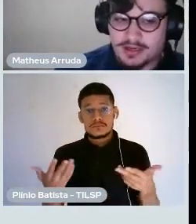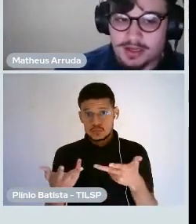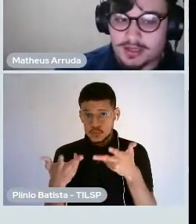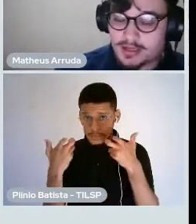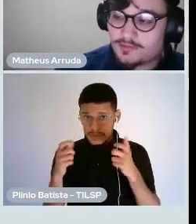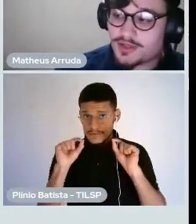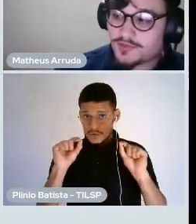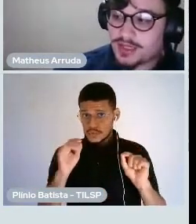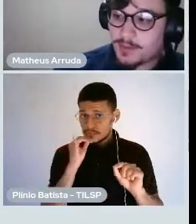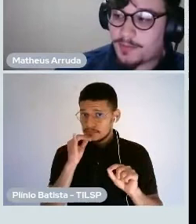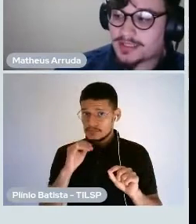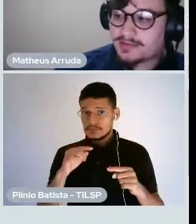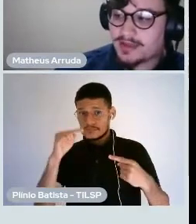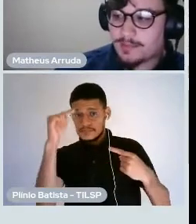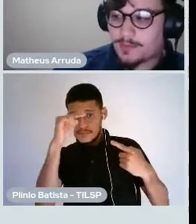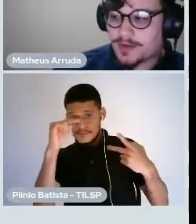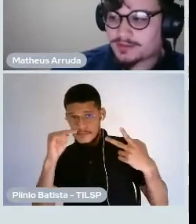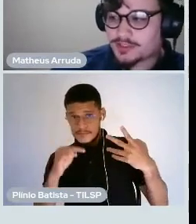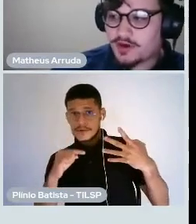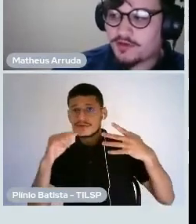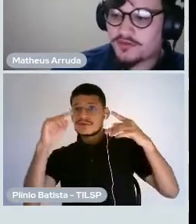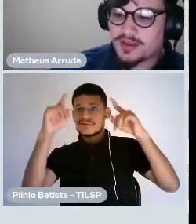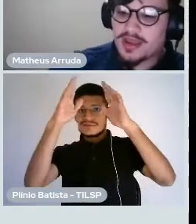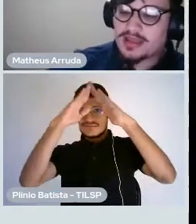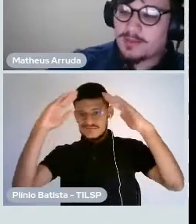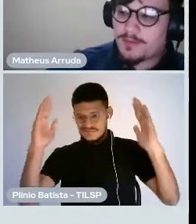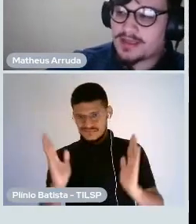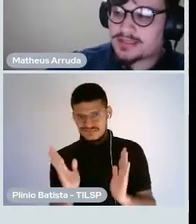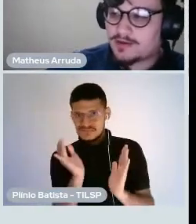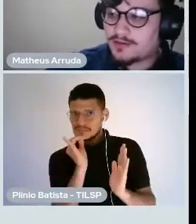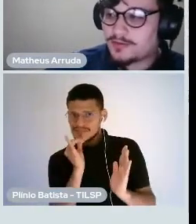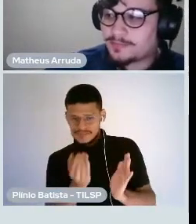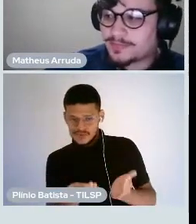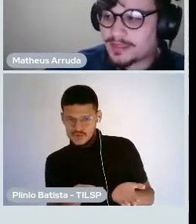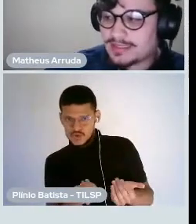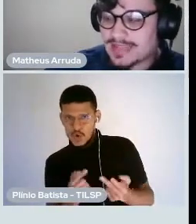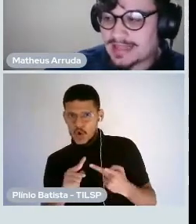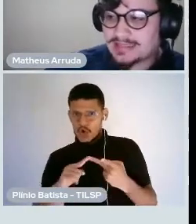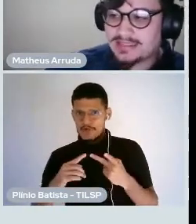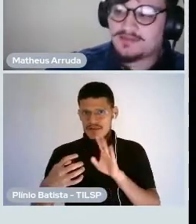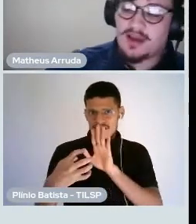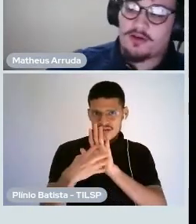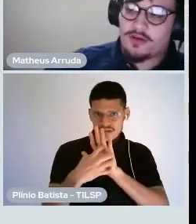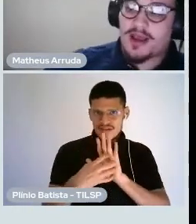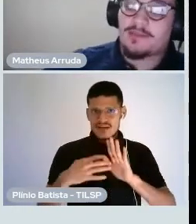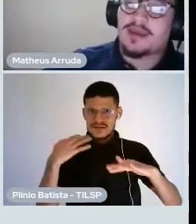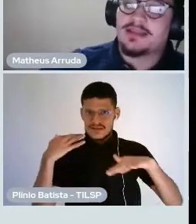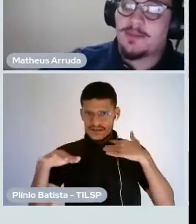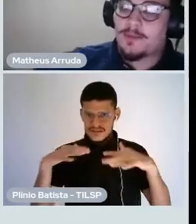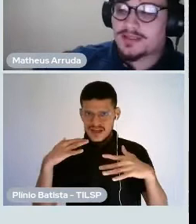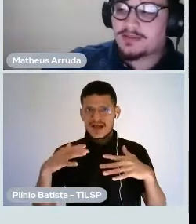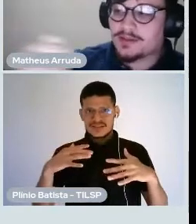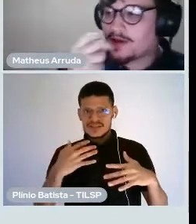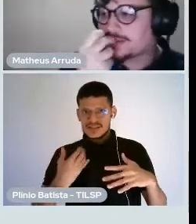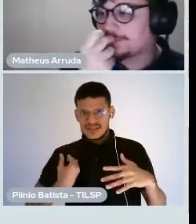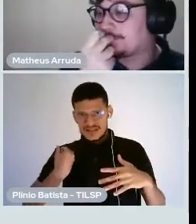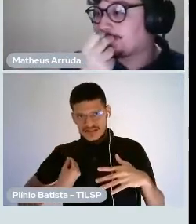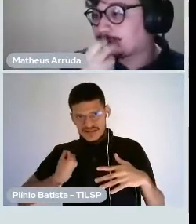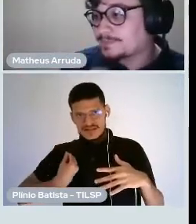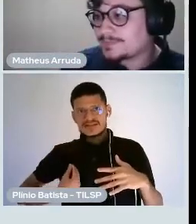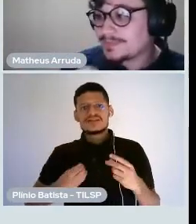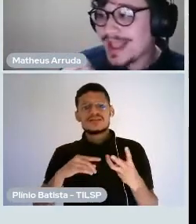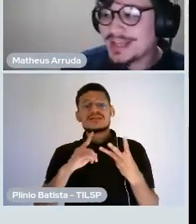parâmetros que foi dividida a população aí, da população jovem, da população de idade ativa economicamente e a população